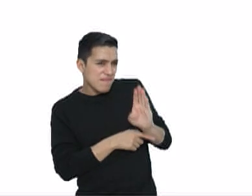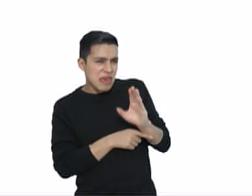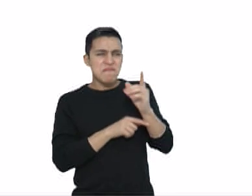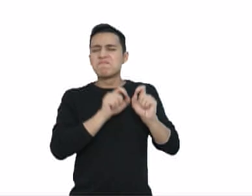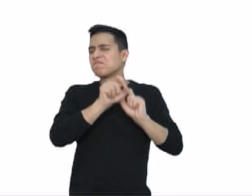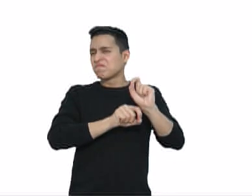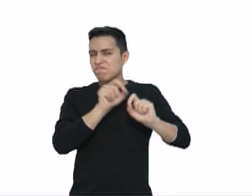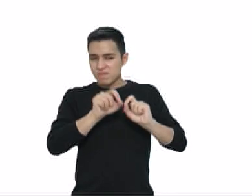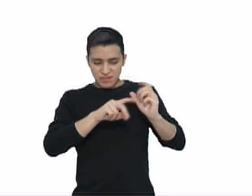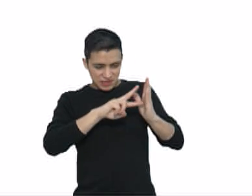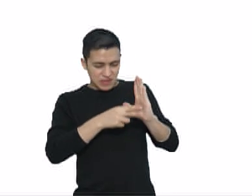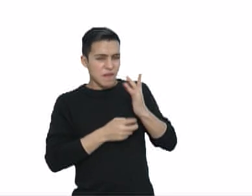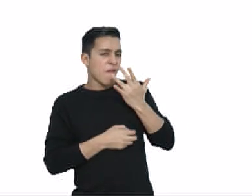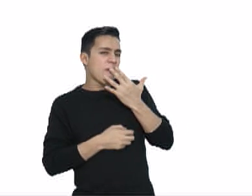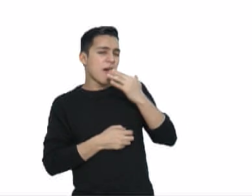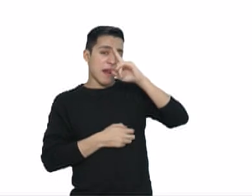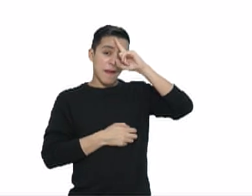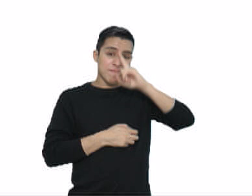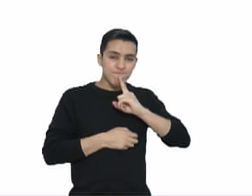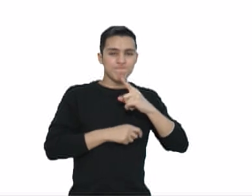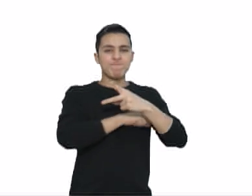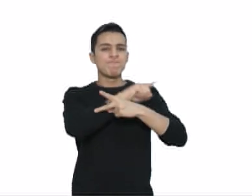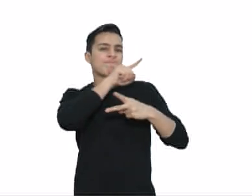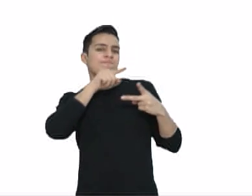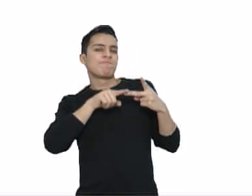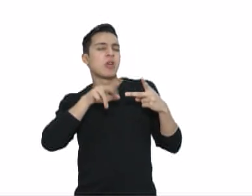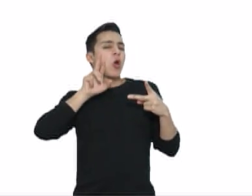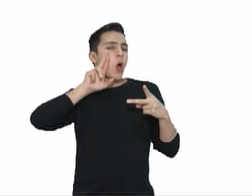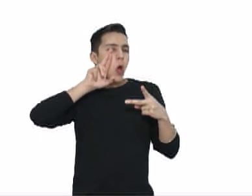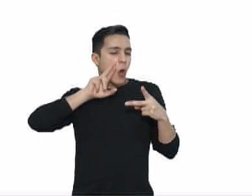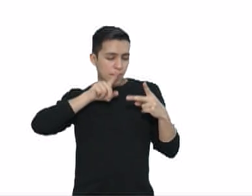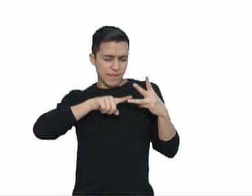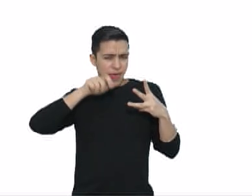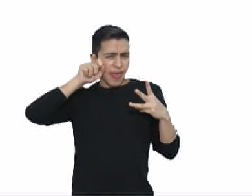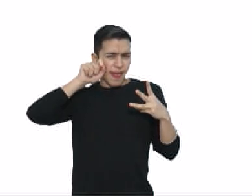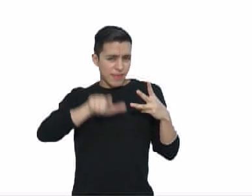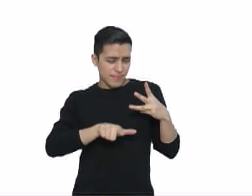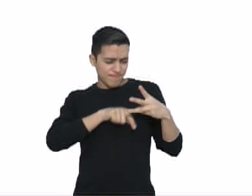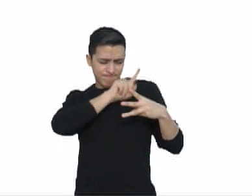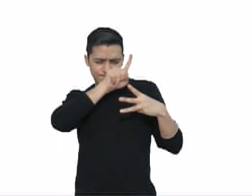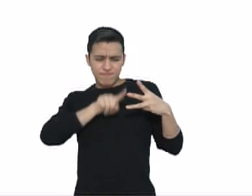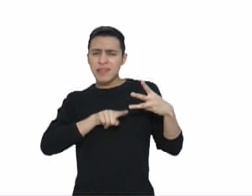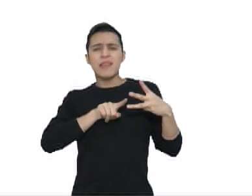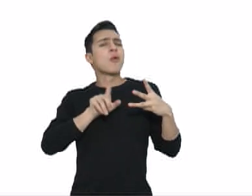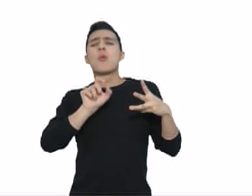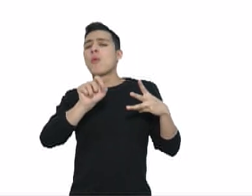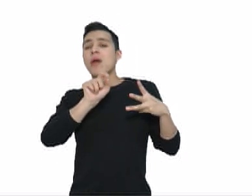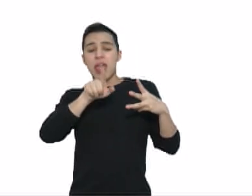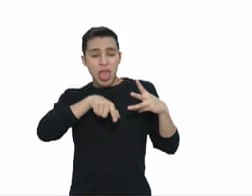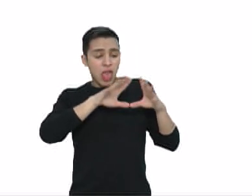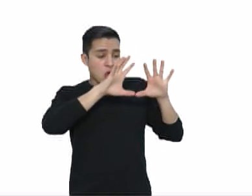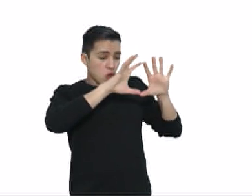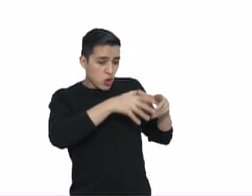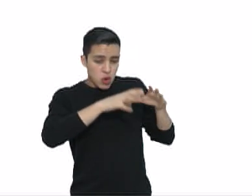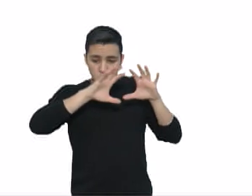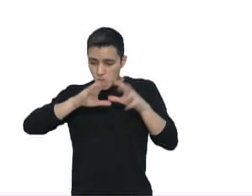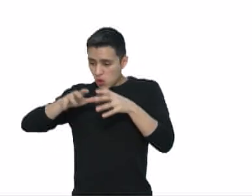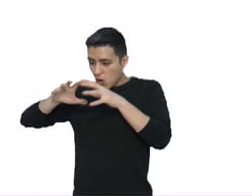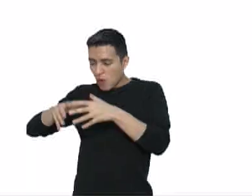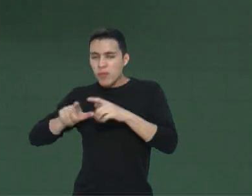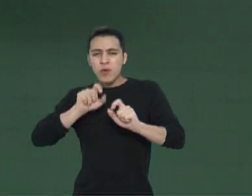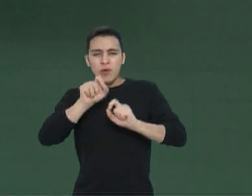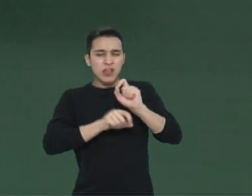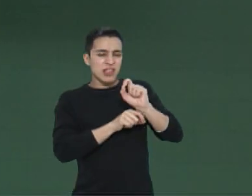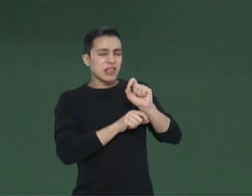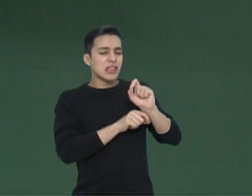ser representados pelas cores amarela, rosa e azul, vão representar nossos grupos de intérpretes, ou seja,